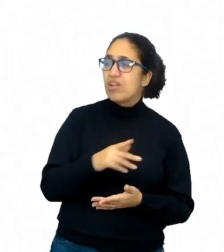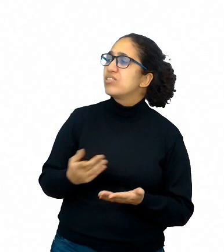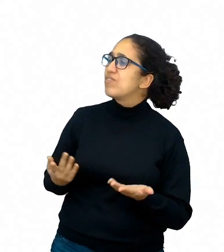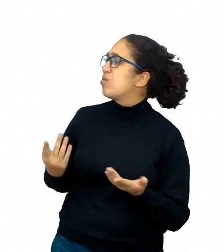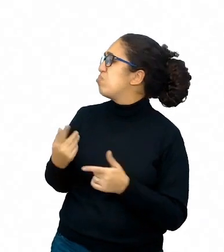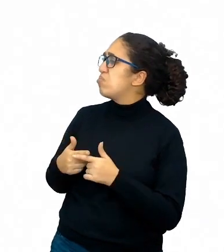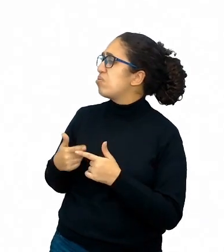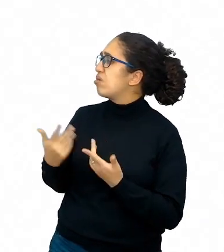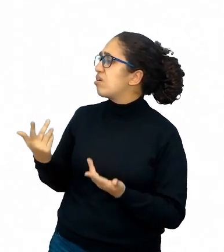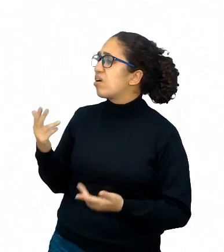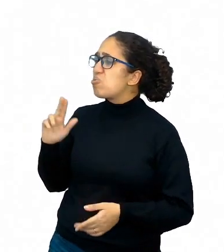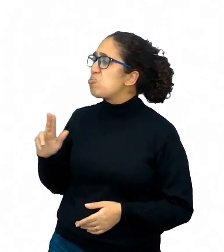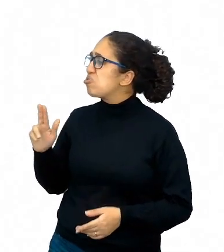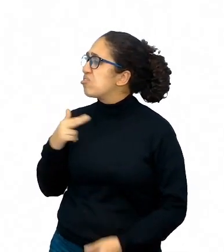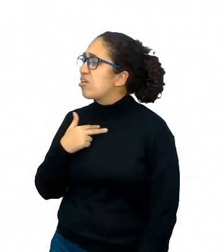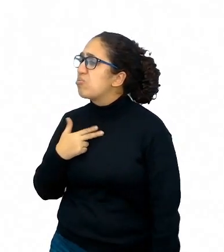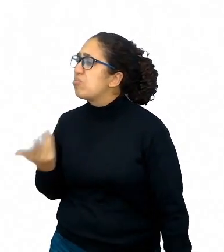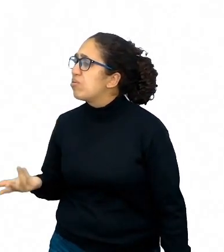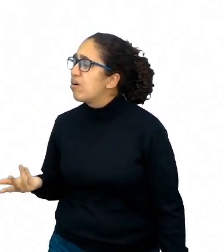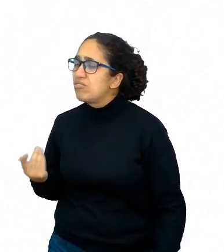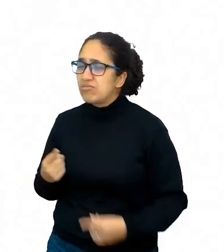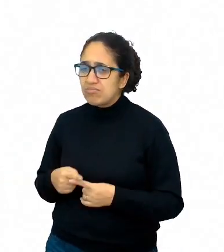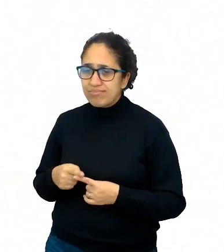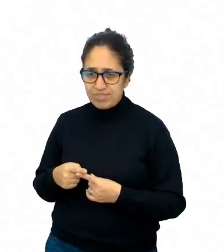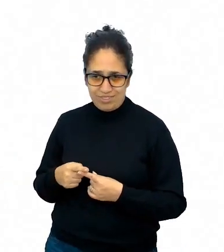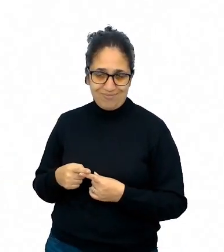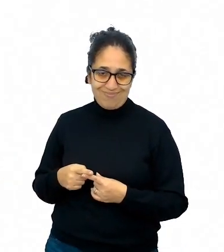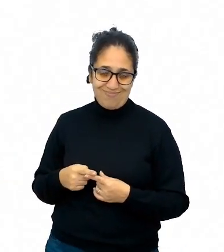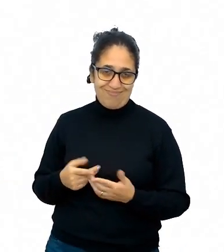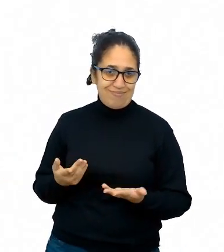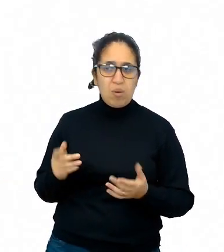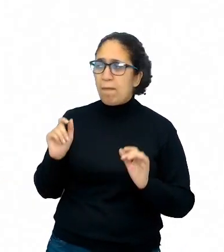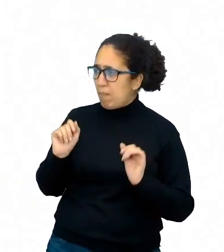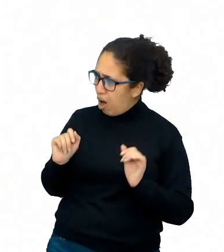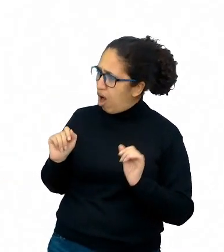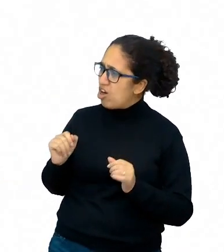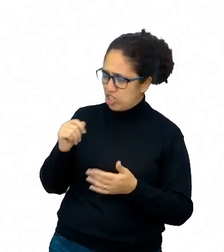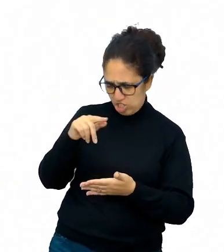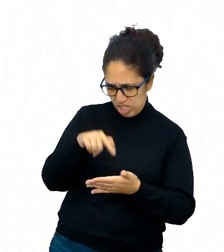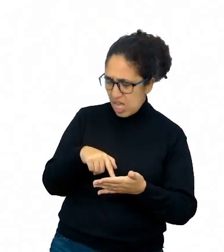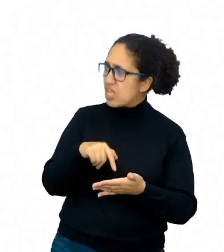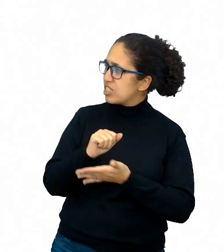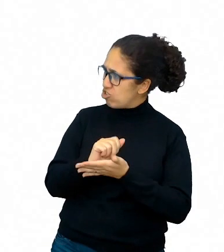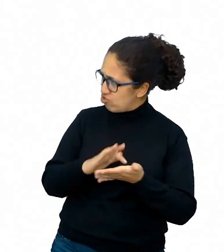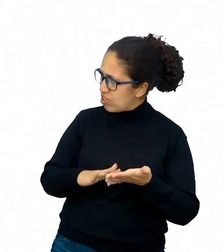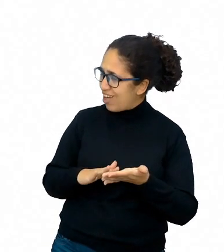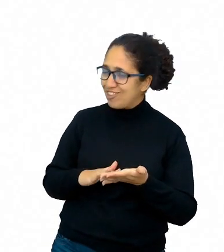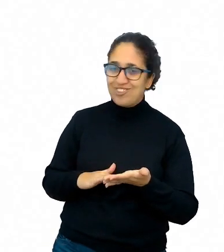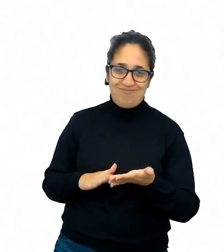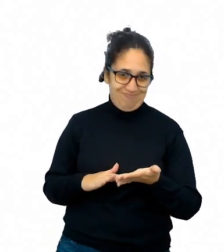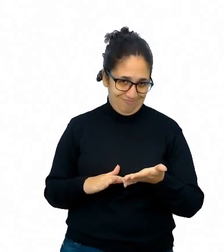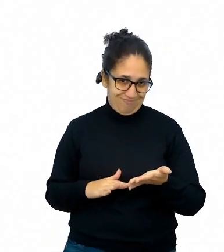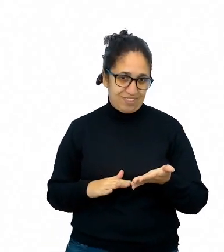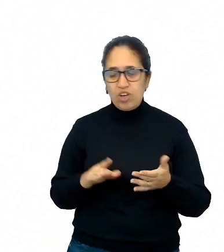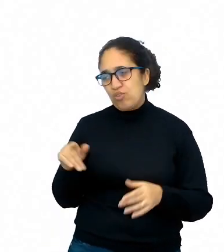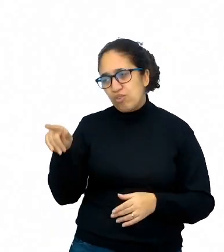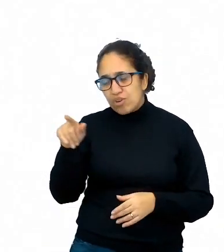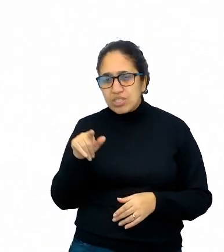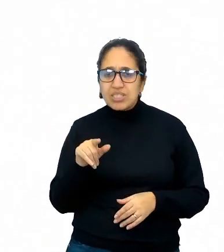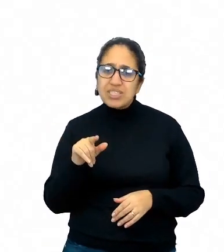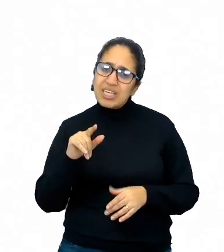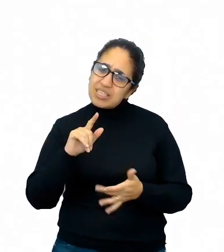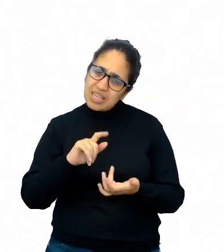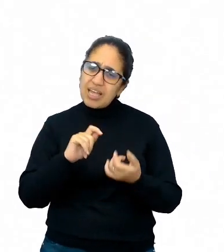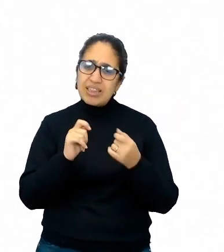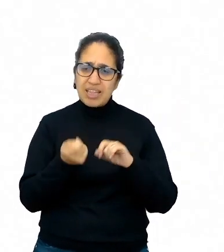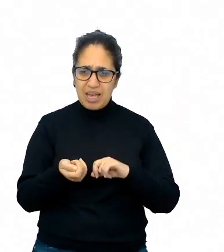professor, por que a gente não pode usar a calculadora? Né? A gente pode usar nesses daqui, tá? De repente, vocês podem adequar